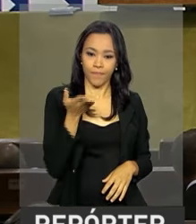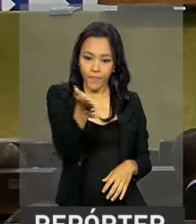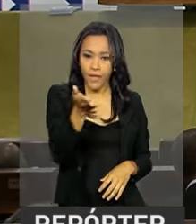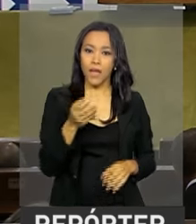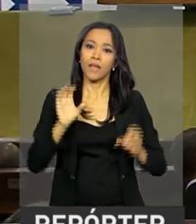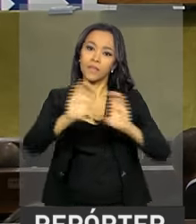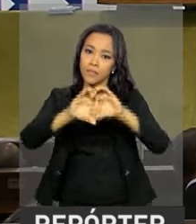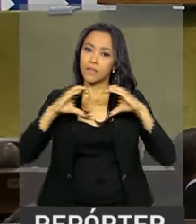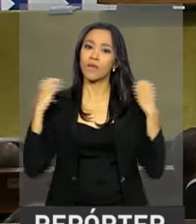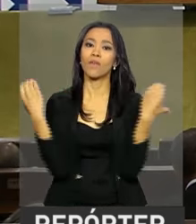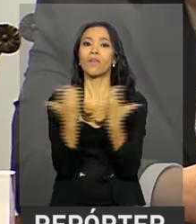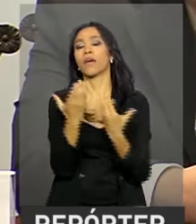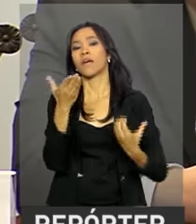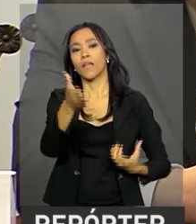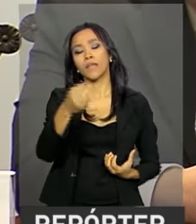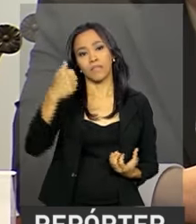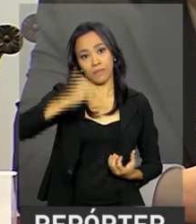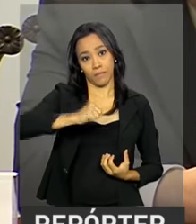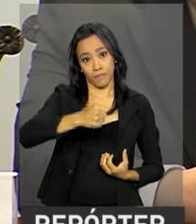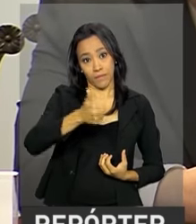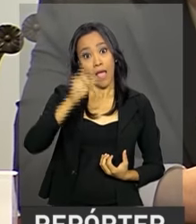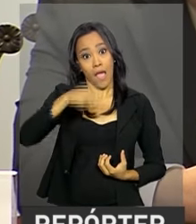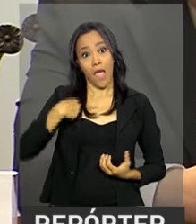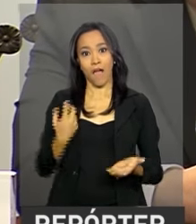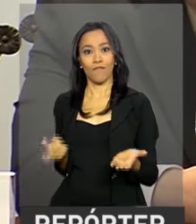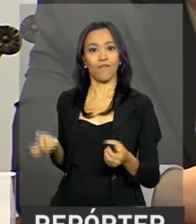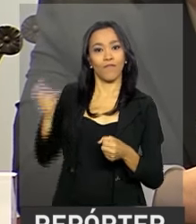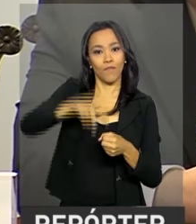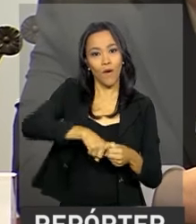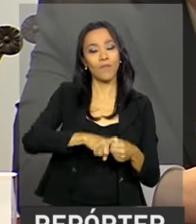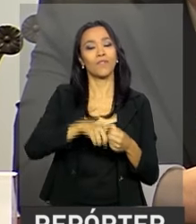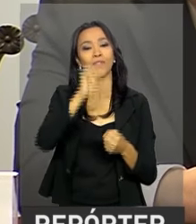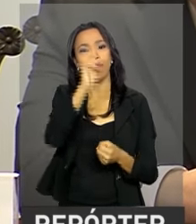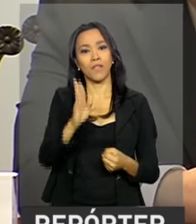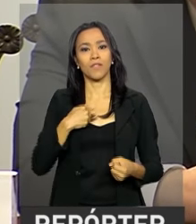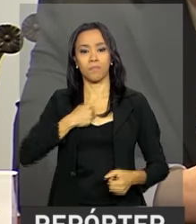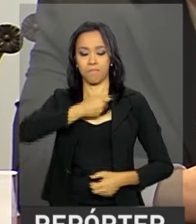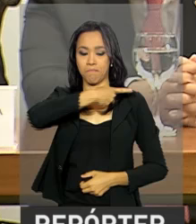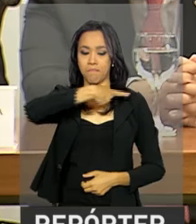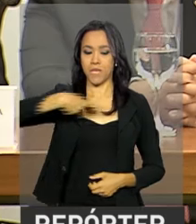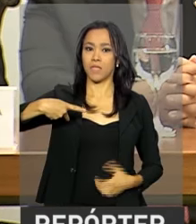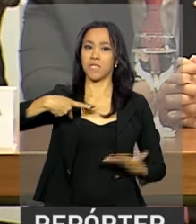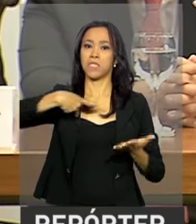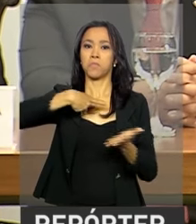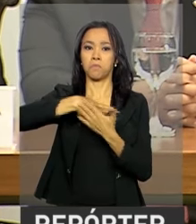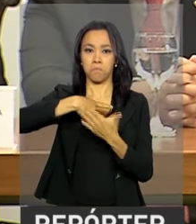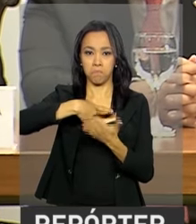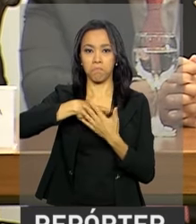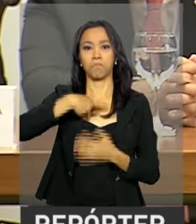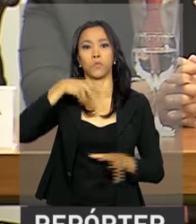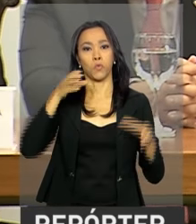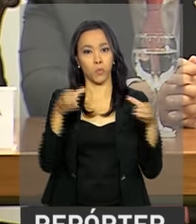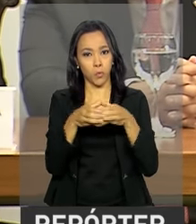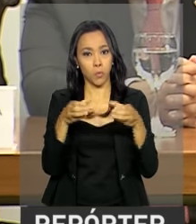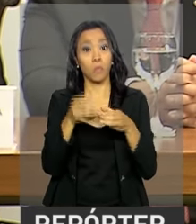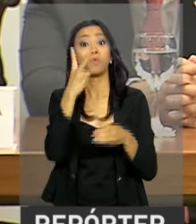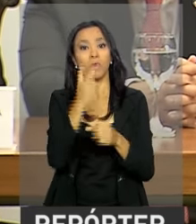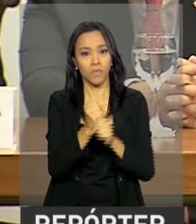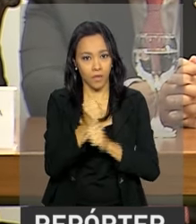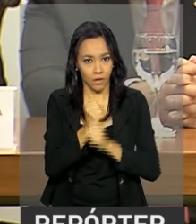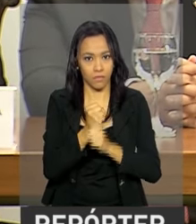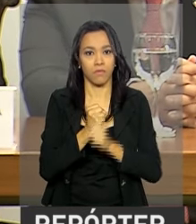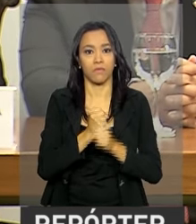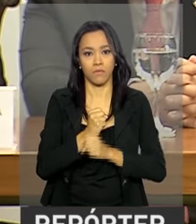dos Países de Língua Portuguesa marca o retorno do Brasil à presidência do grupo, função que vai ocupar pelos próximos 2 anos.